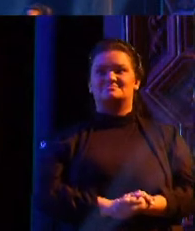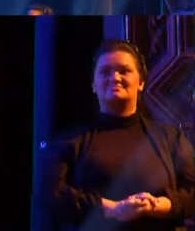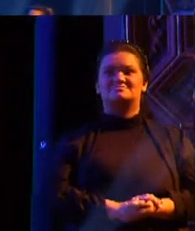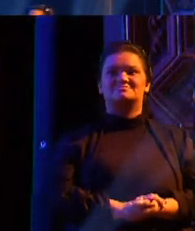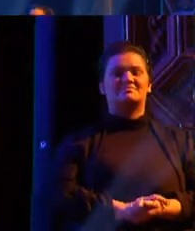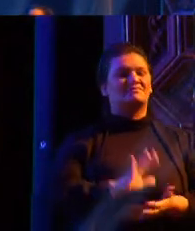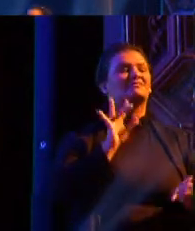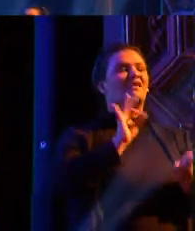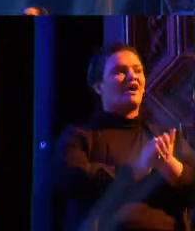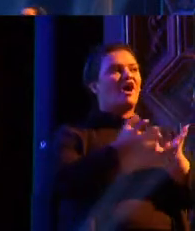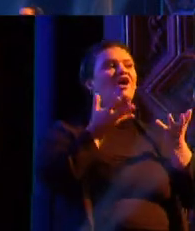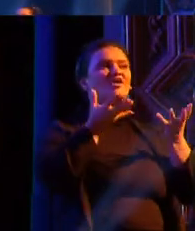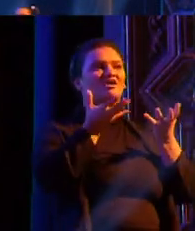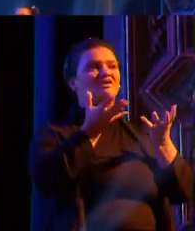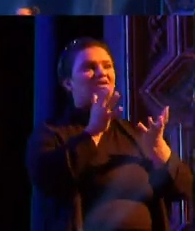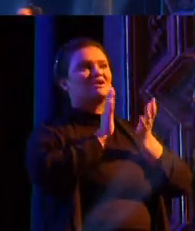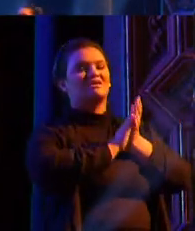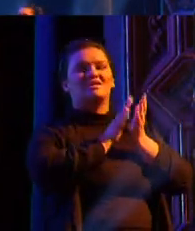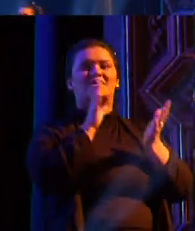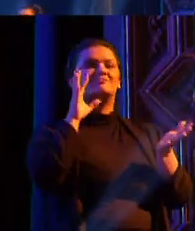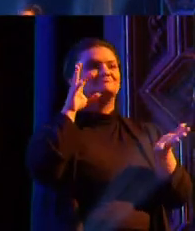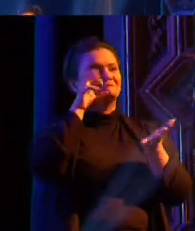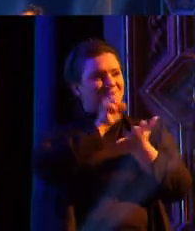Exatamente, eu queria aqui registrar,